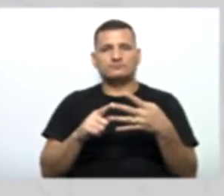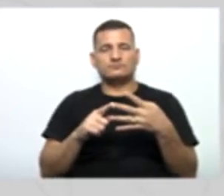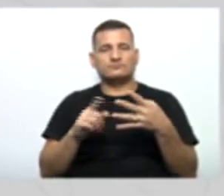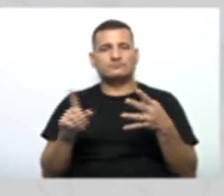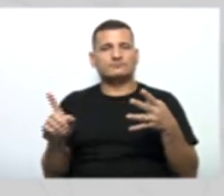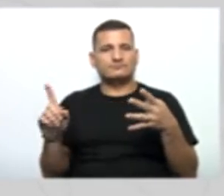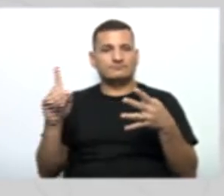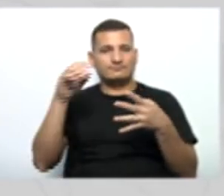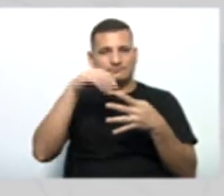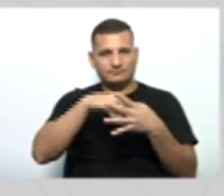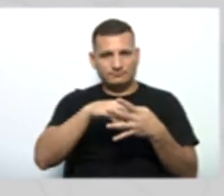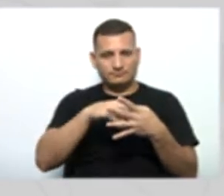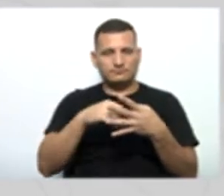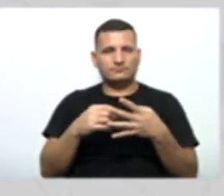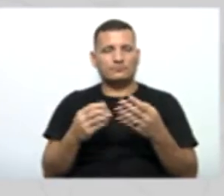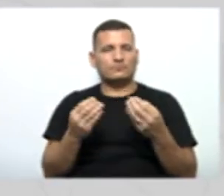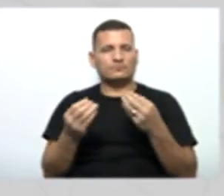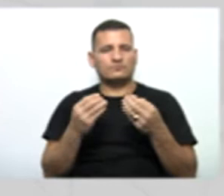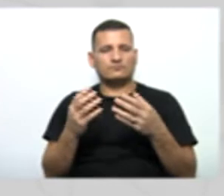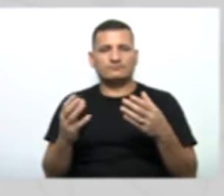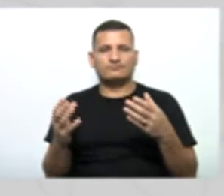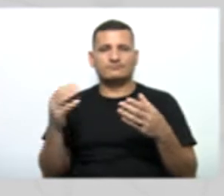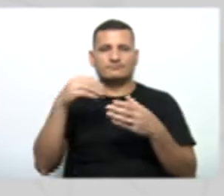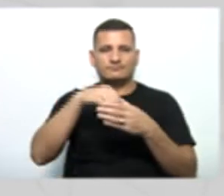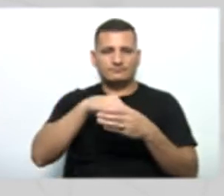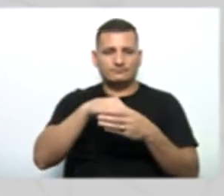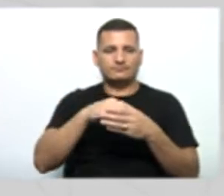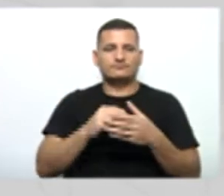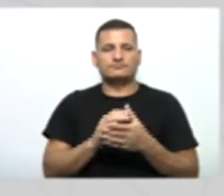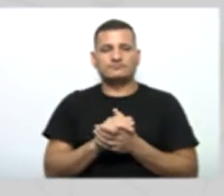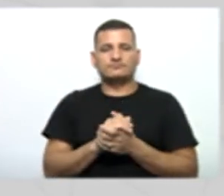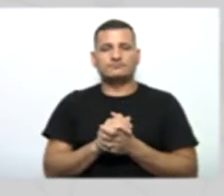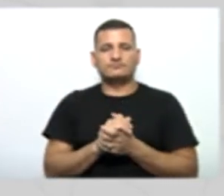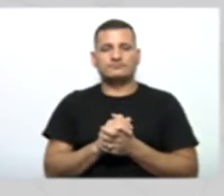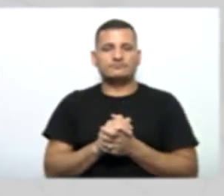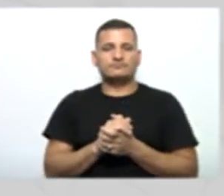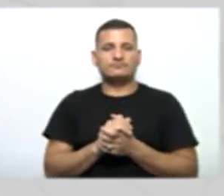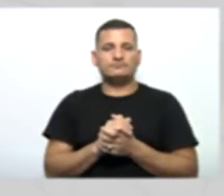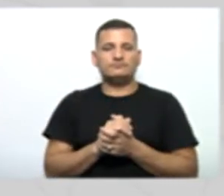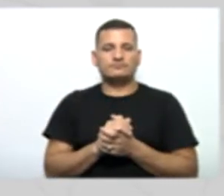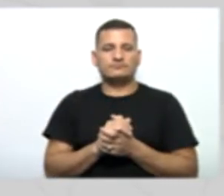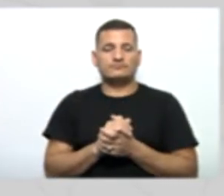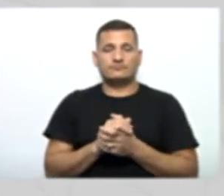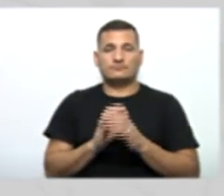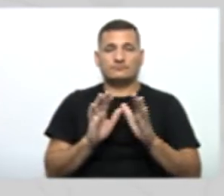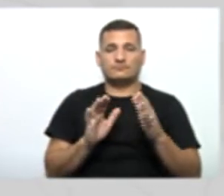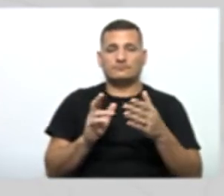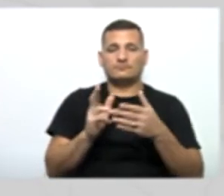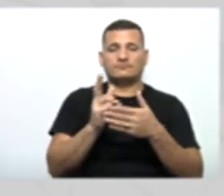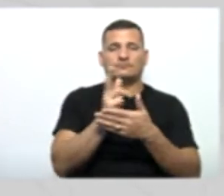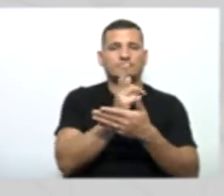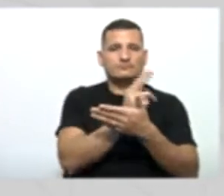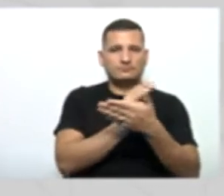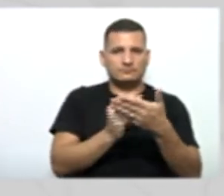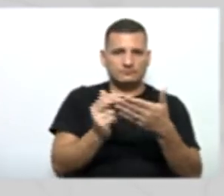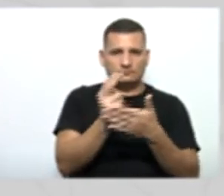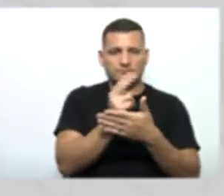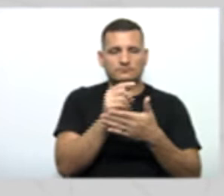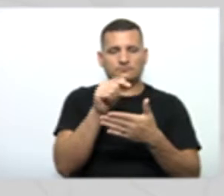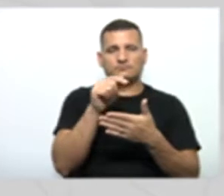quando? Ó, quando o caso de uso ele é